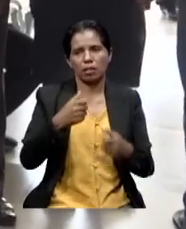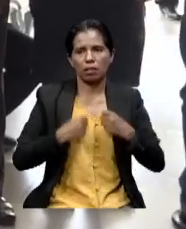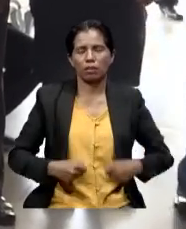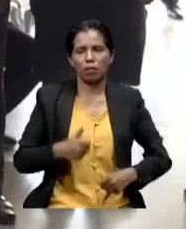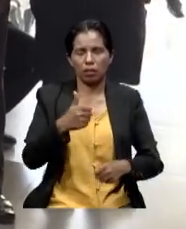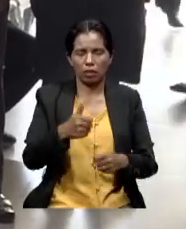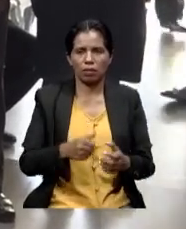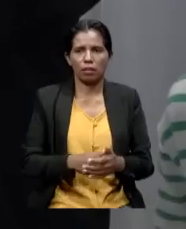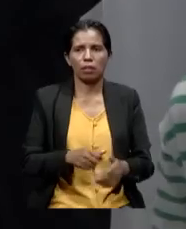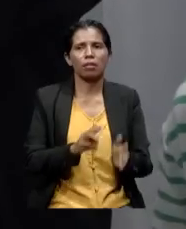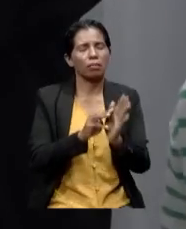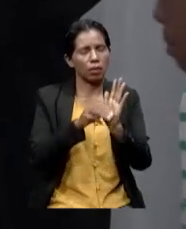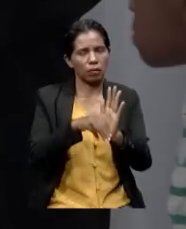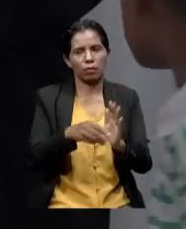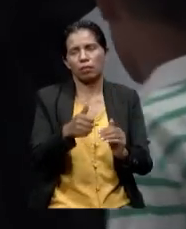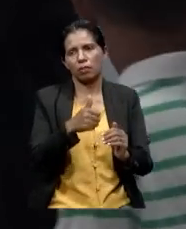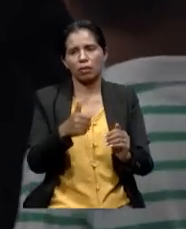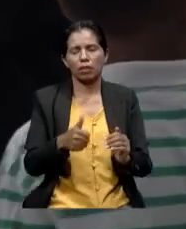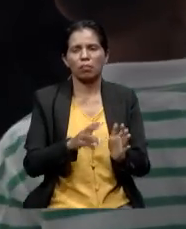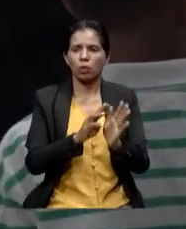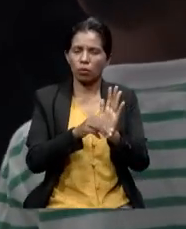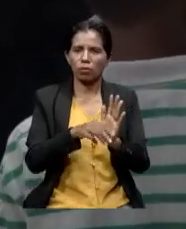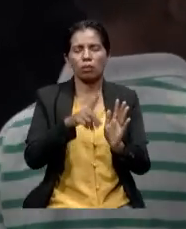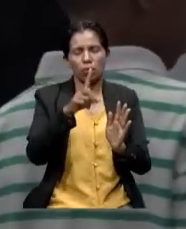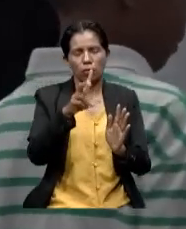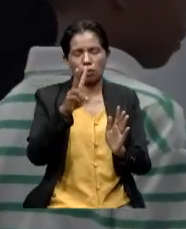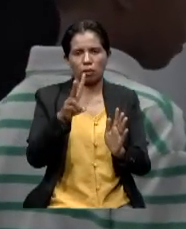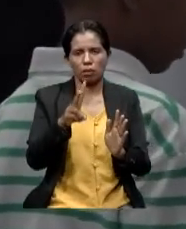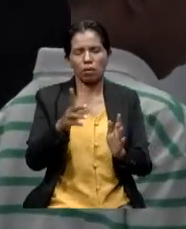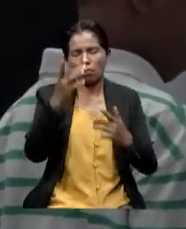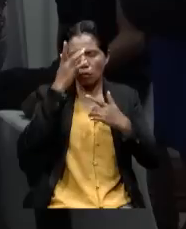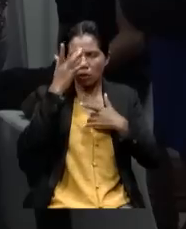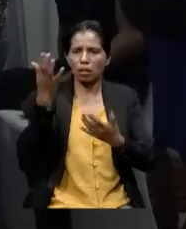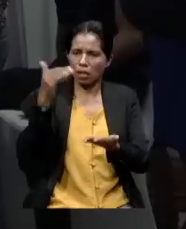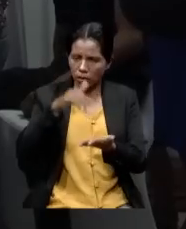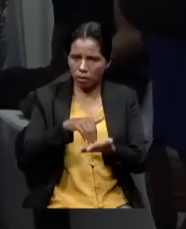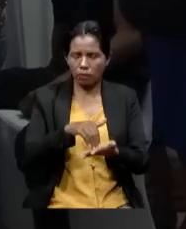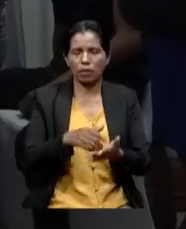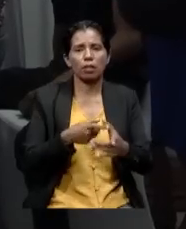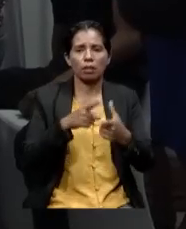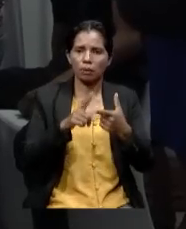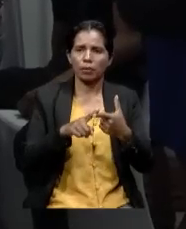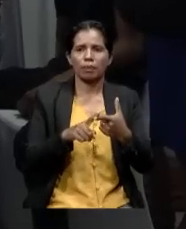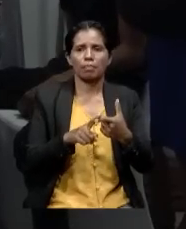ali o dia, minutos valo, nia moras na fila fale. Fila fale,